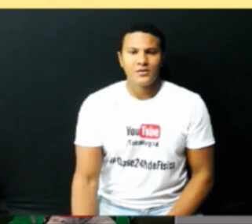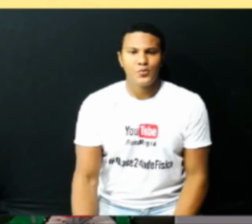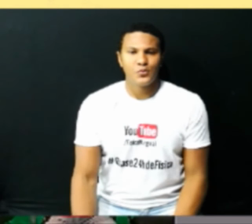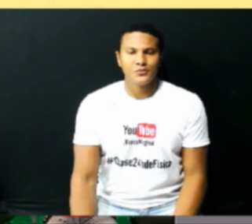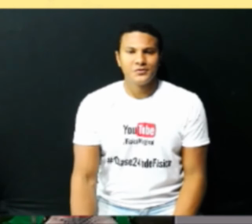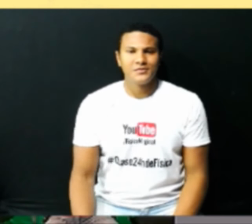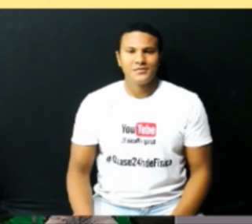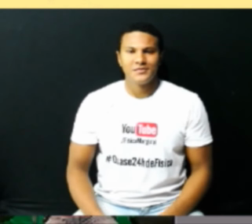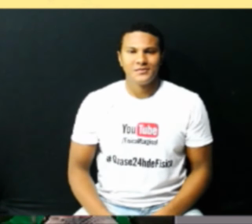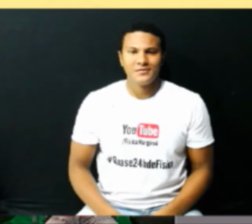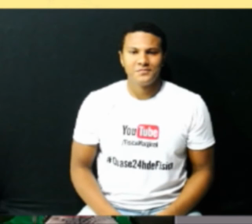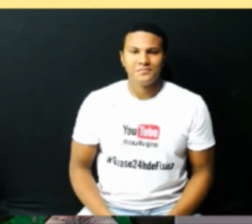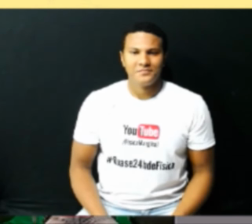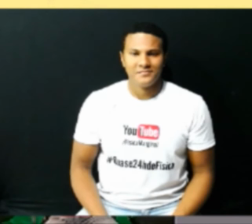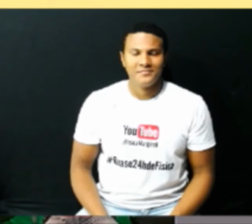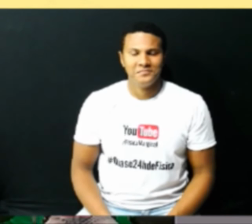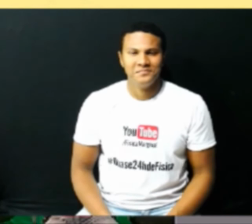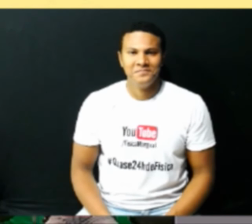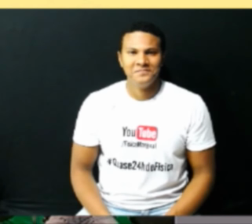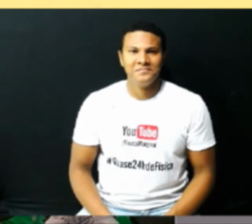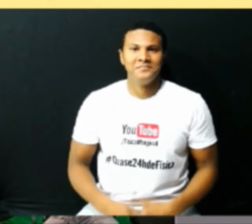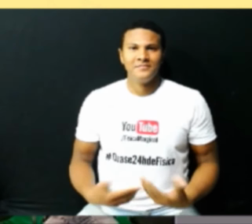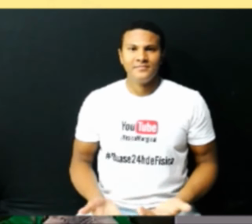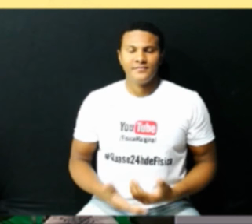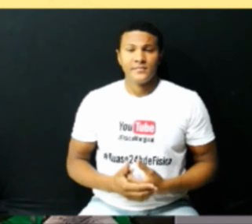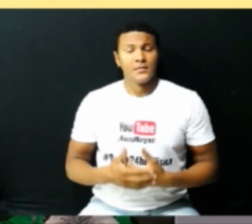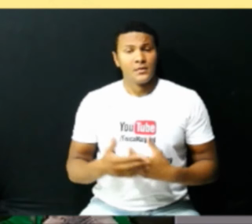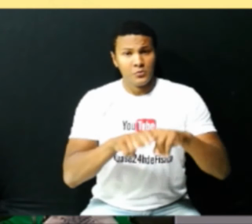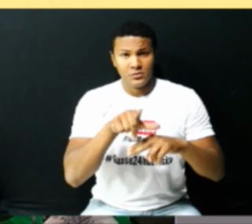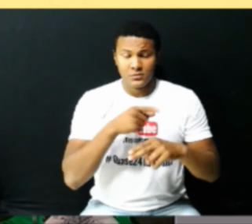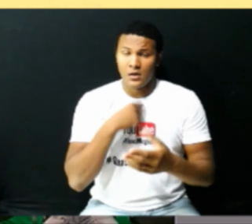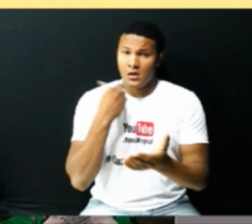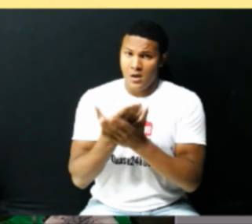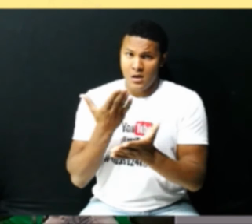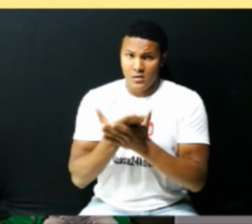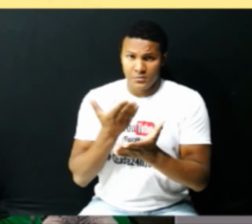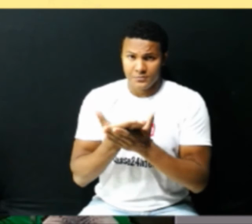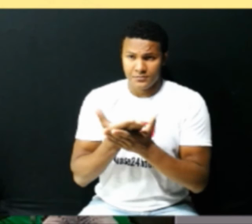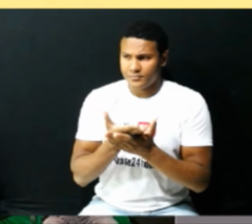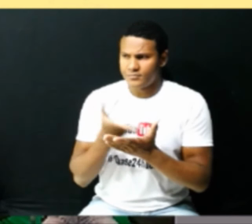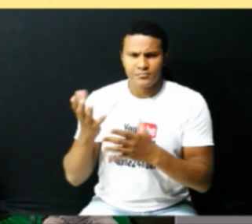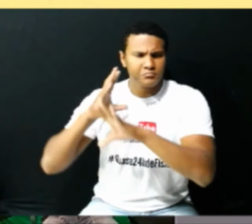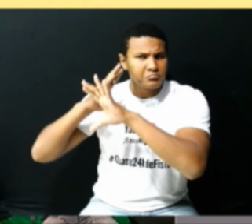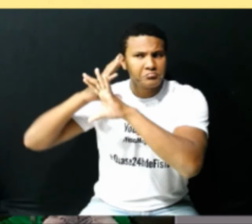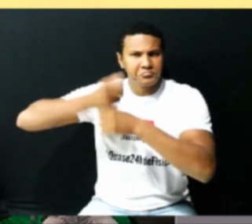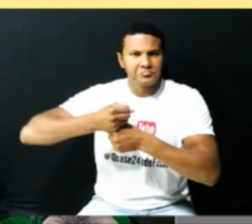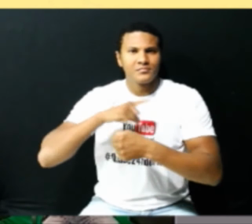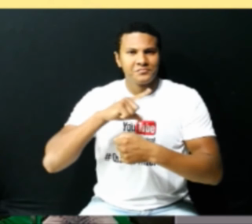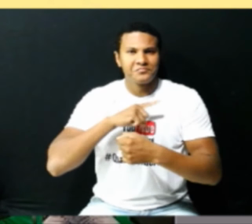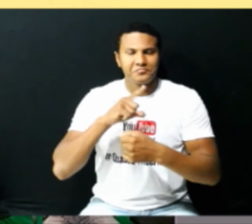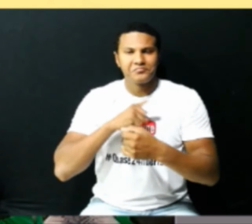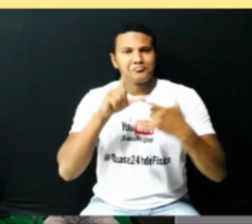estarei promovendo aulas de revisão lá no youtube.com/Física Interativa. Então, amanhã, né, eu vou estar ao vivo às 19